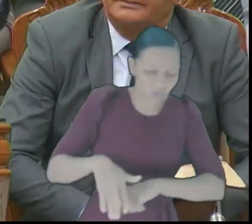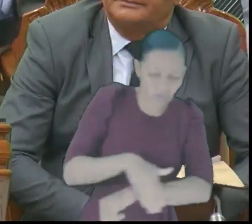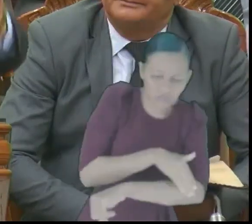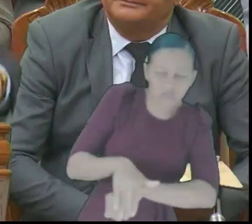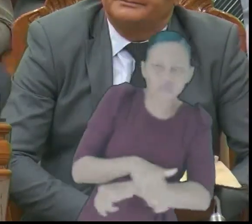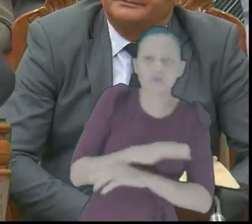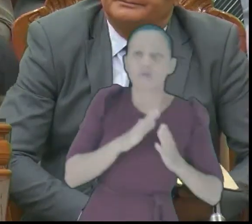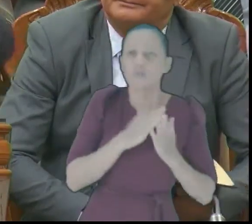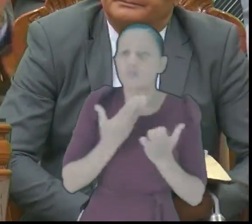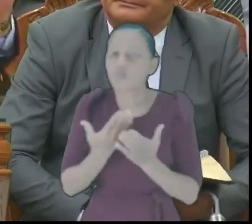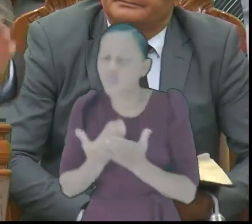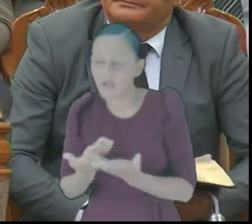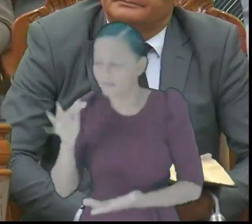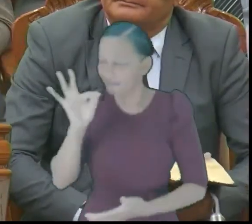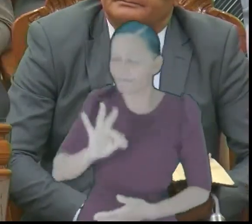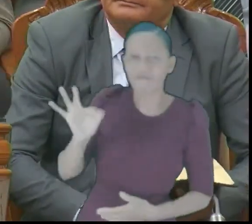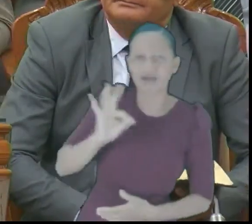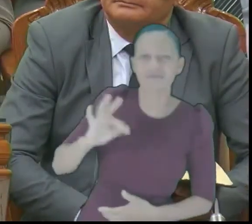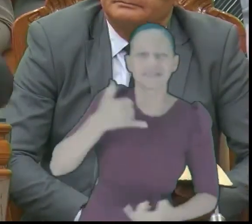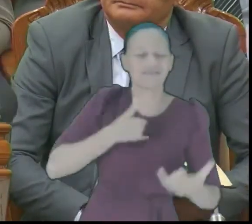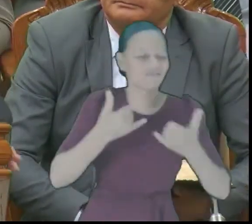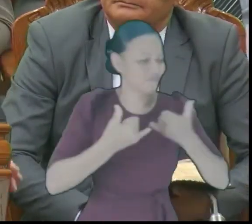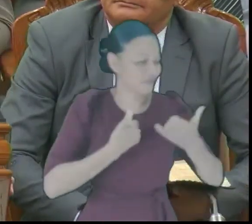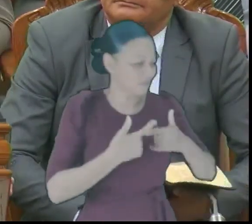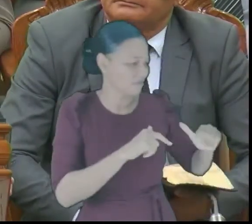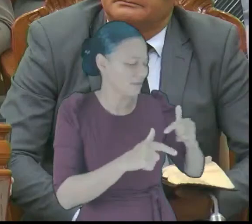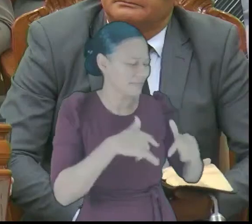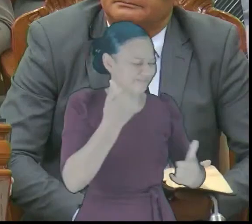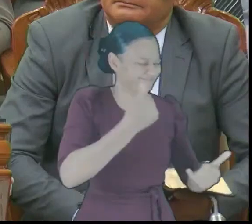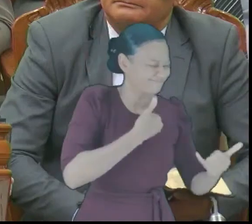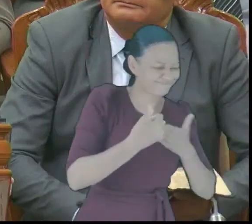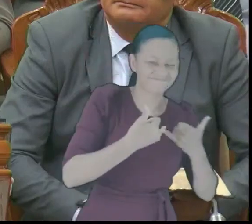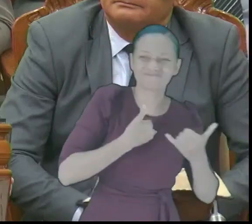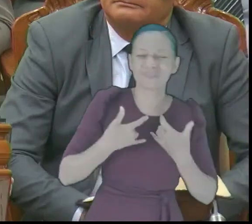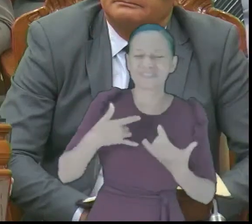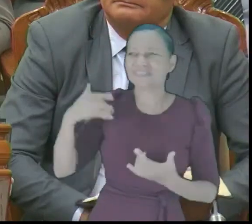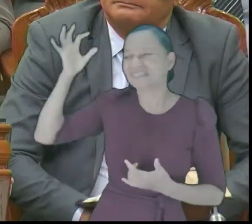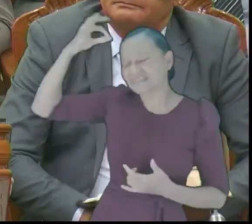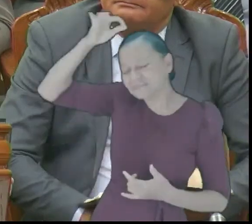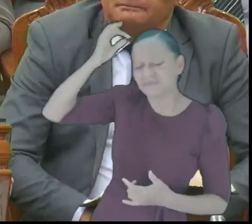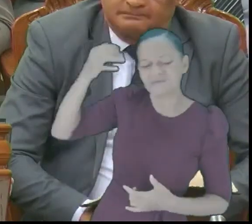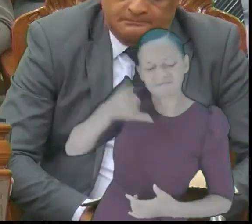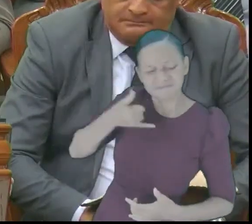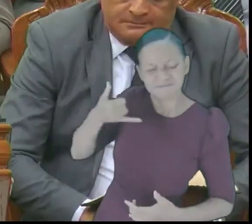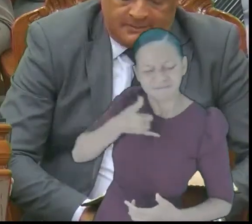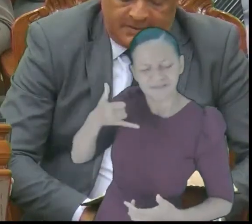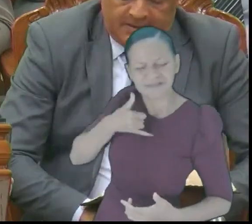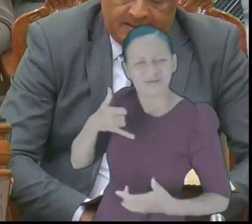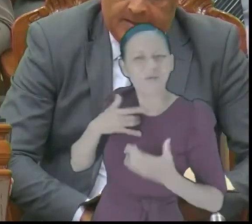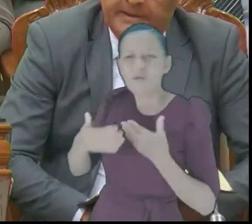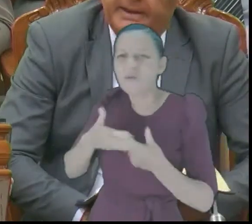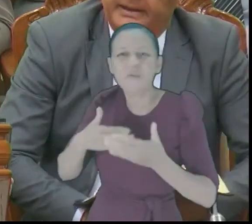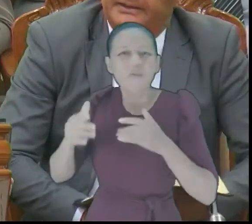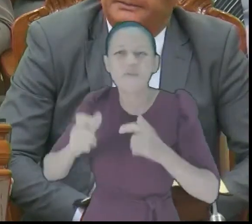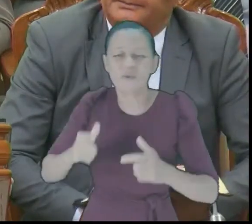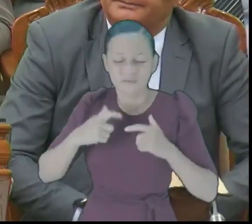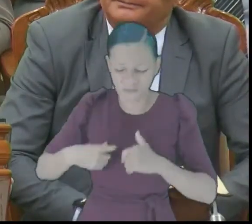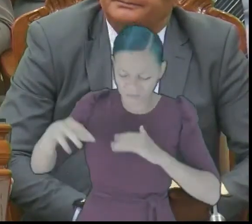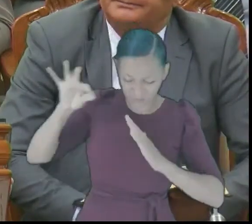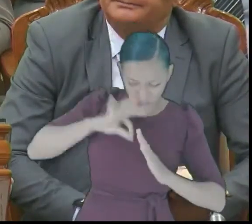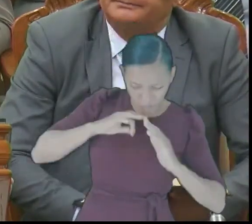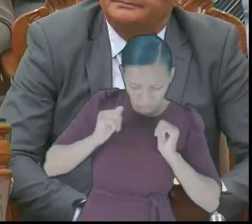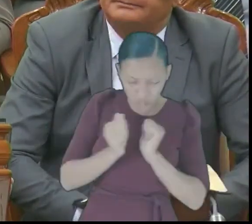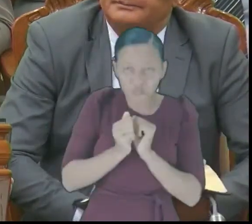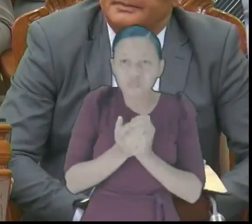no colégio, na faculdade, no trabalho. Você pode ouvir a voz do Espírito Santo lá onde você estiver, porque ele está em